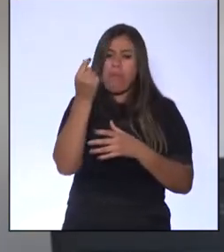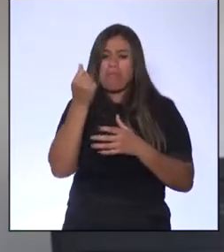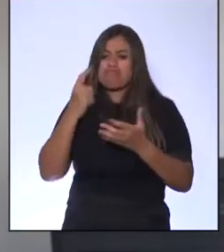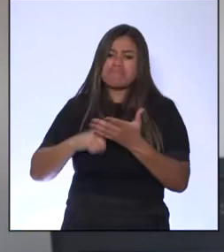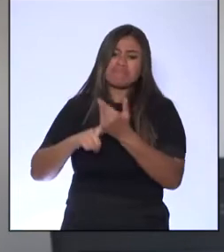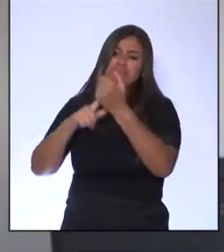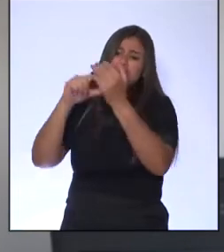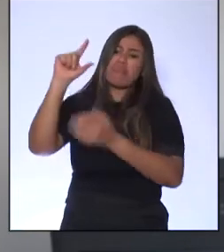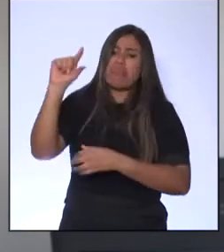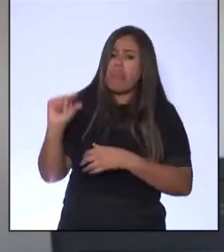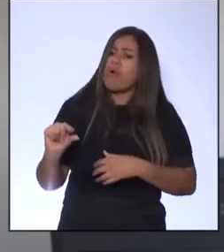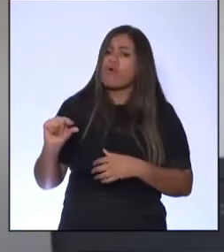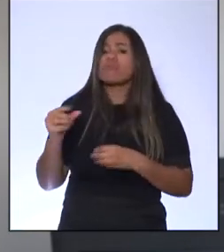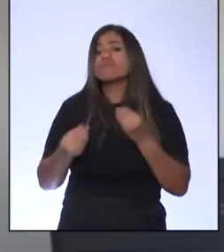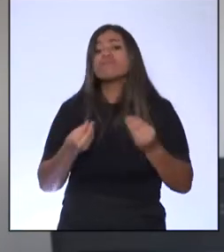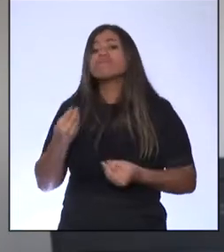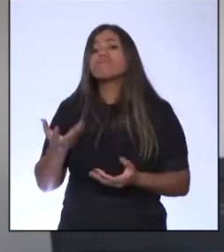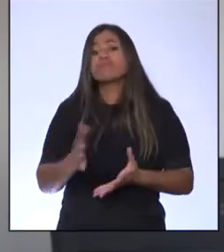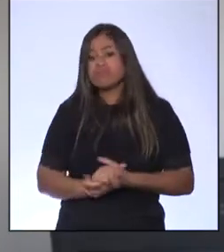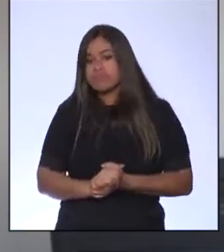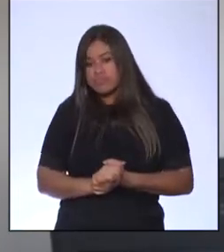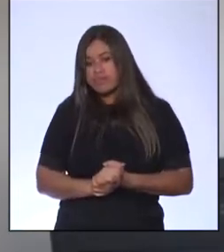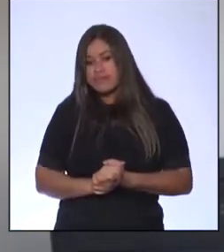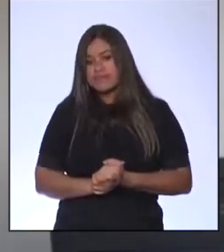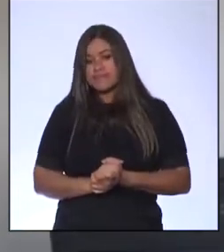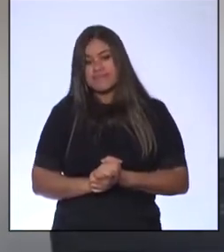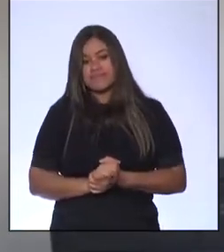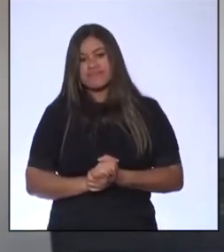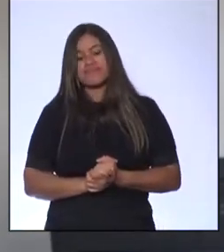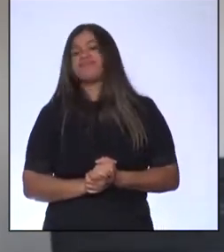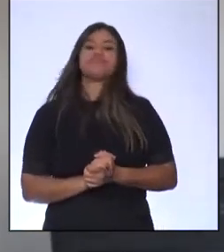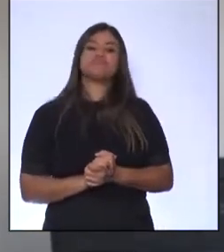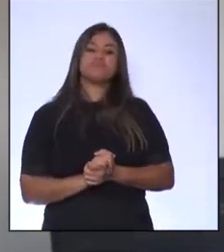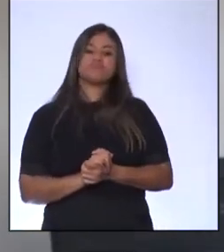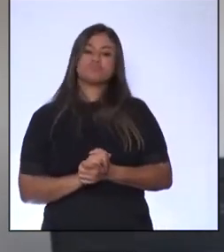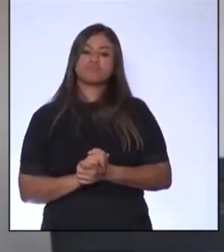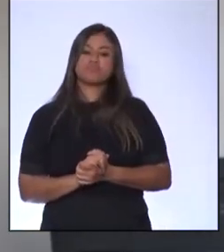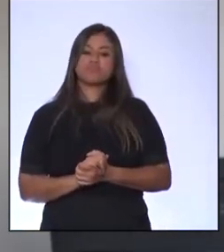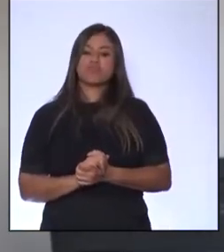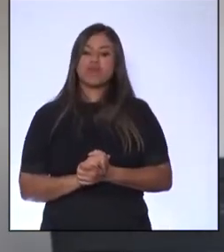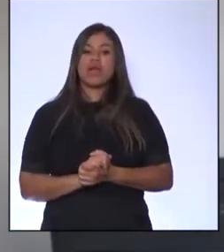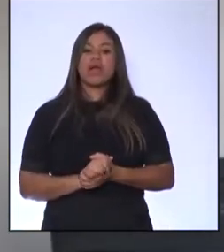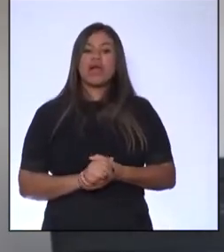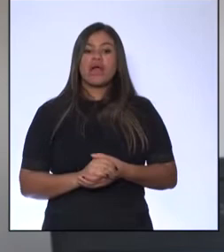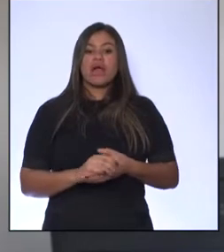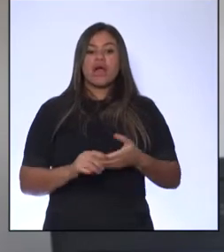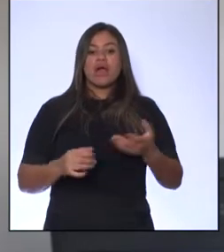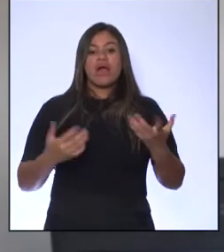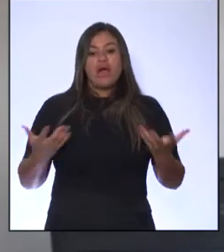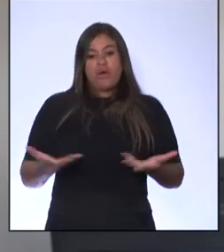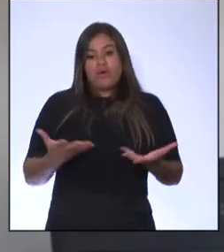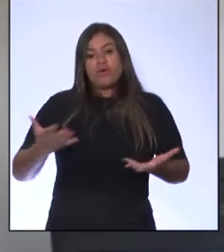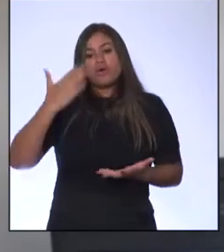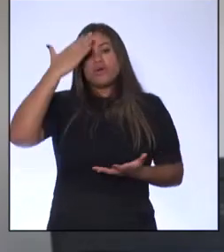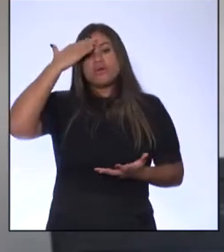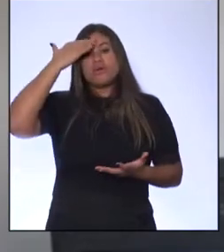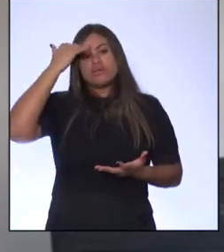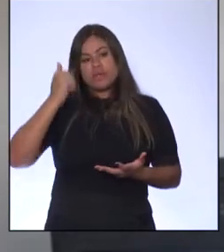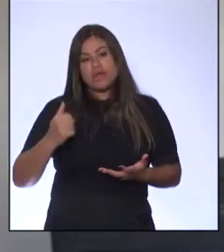está avançando, não é? No centro de todas essas mudanças na escola, a gente sabe que está o professor.